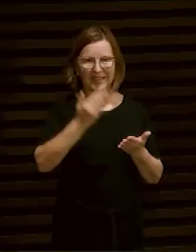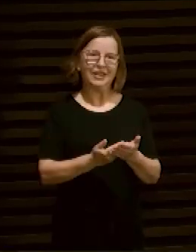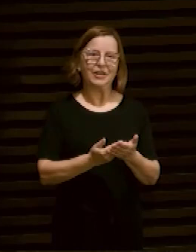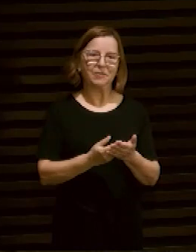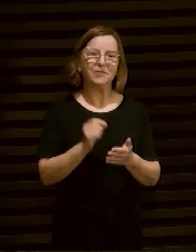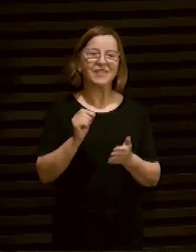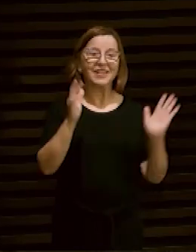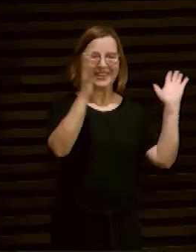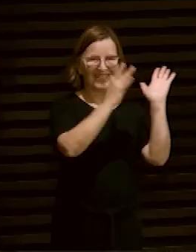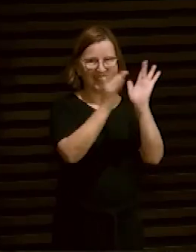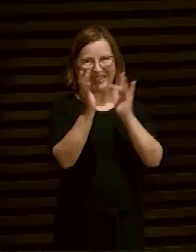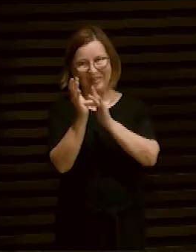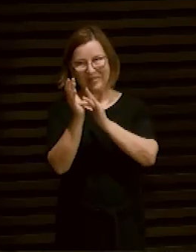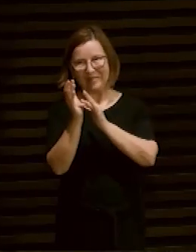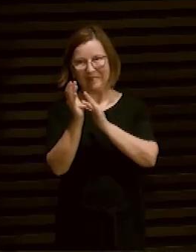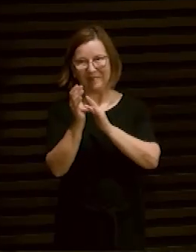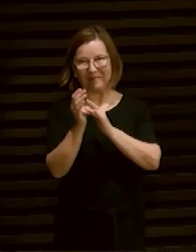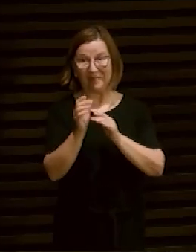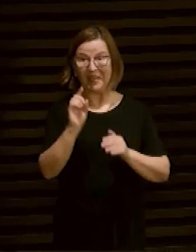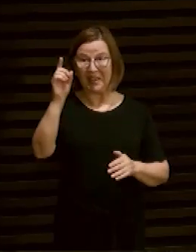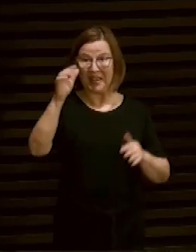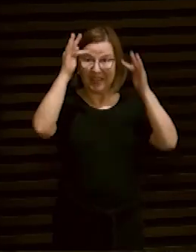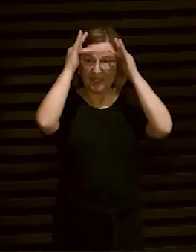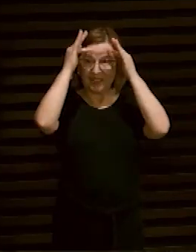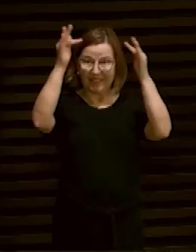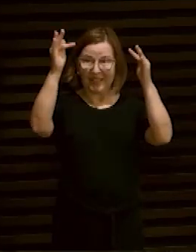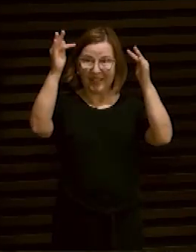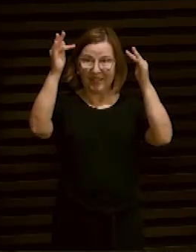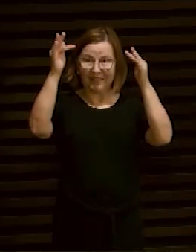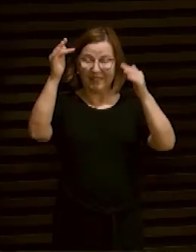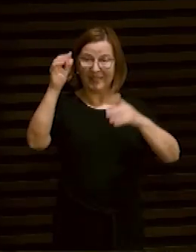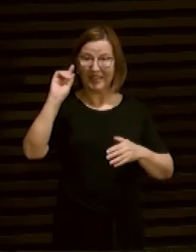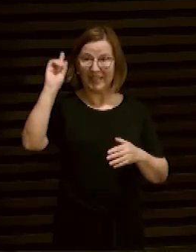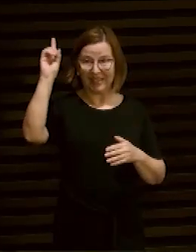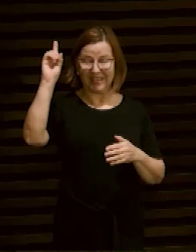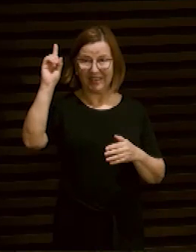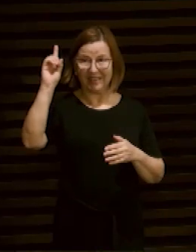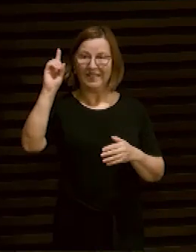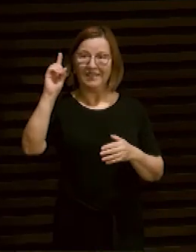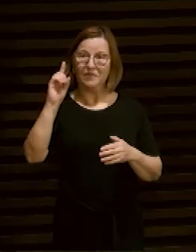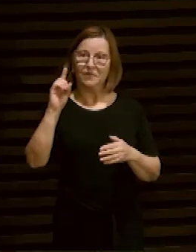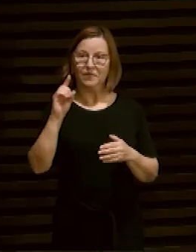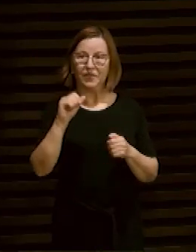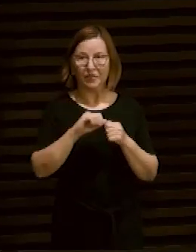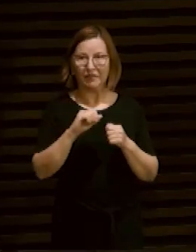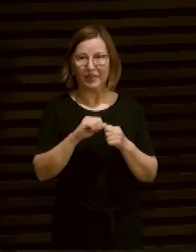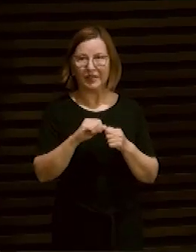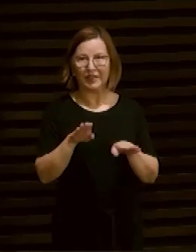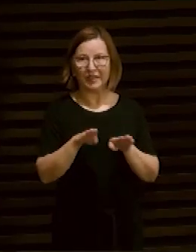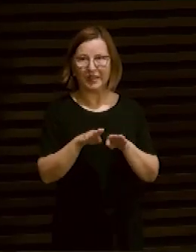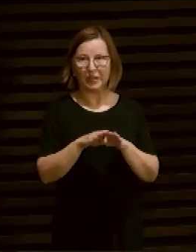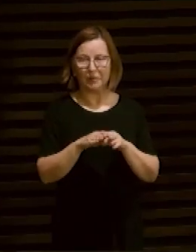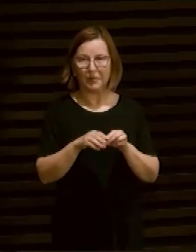Jesus, o qual é fiel àquele que o constituiu, como também o era Moisés